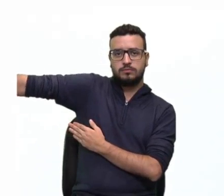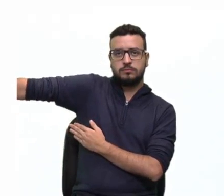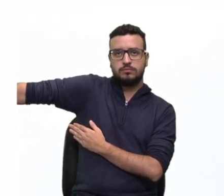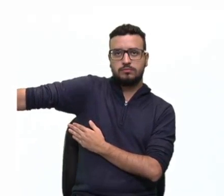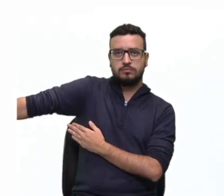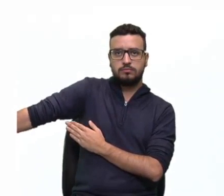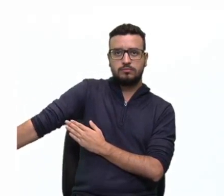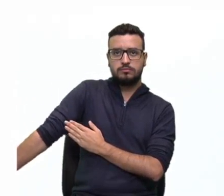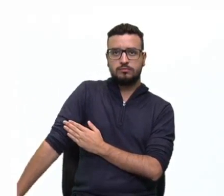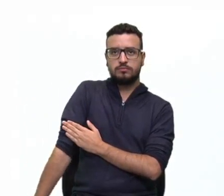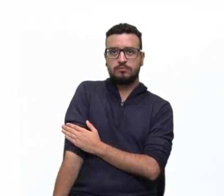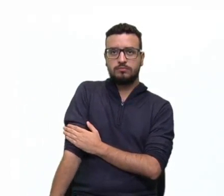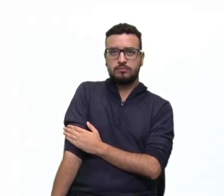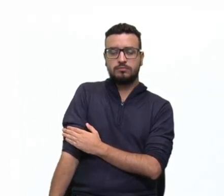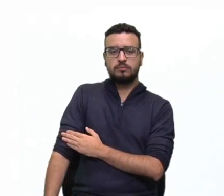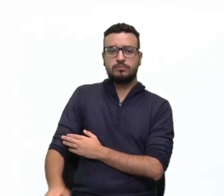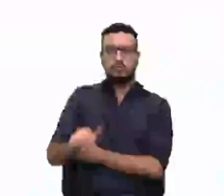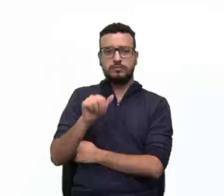e